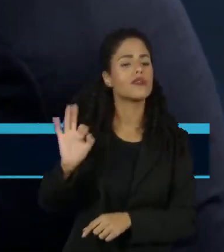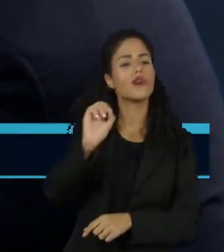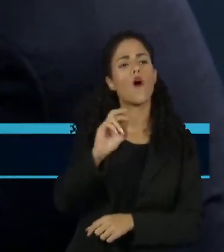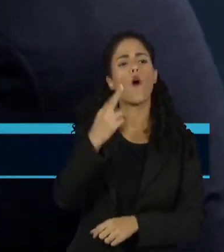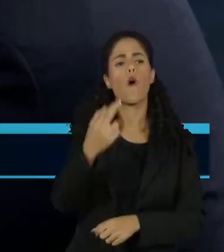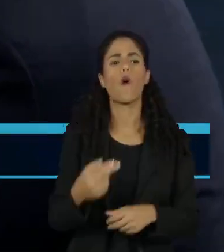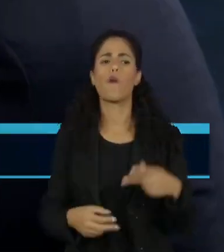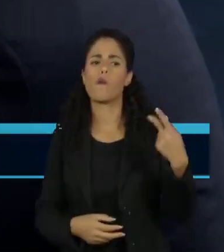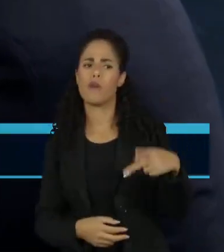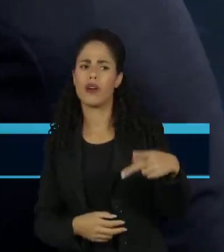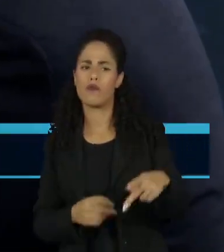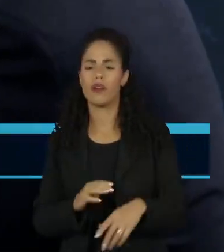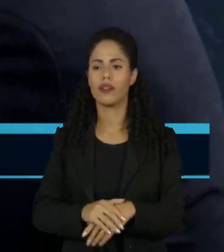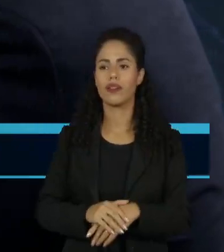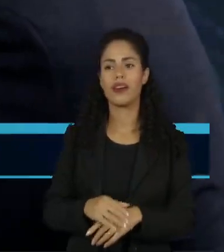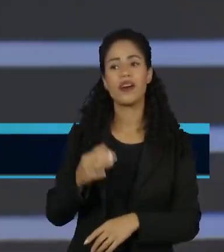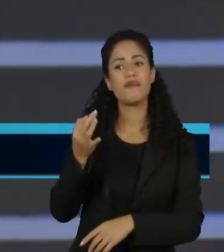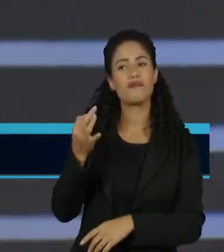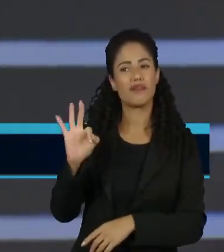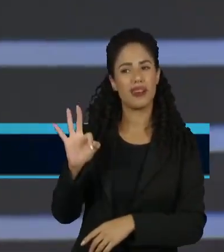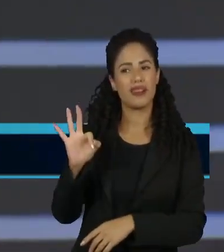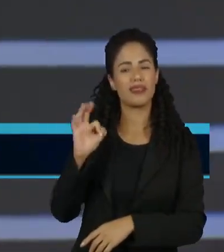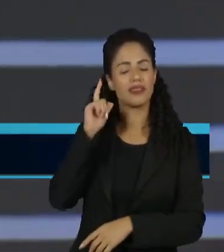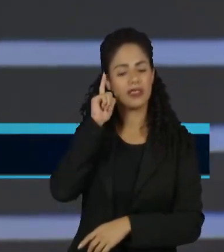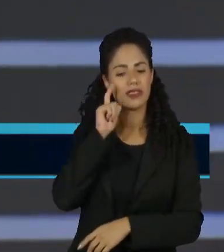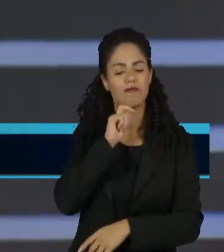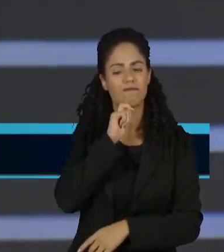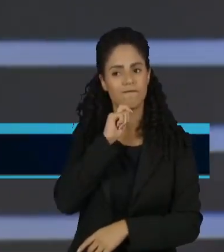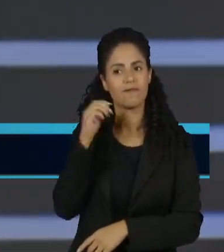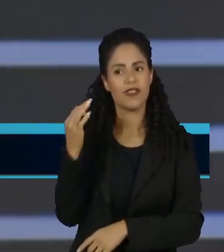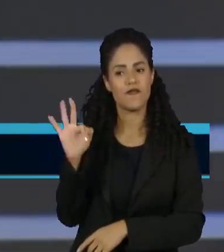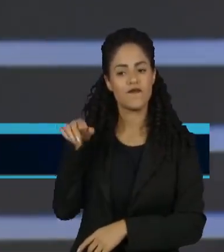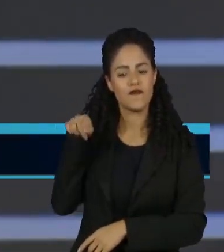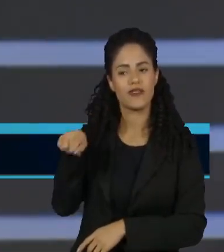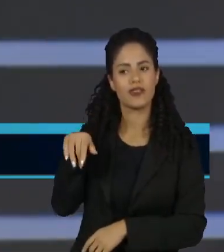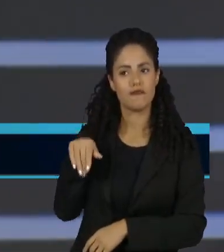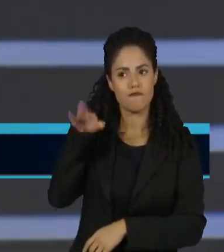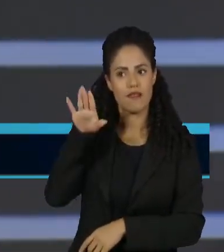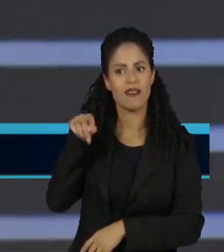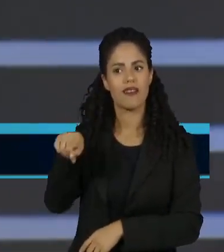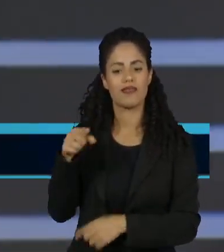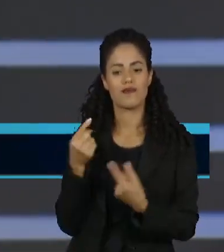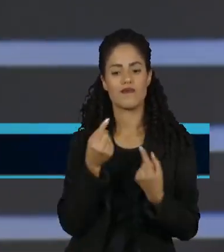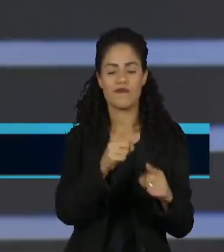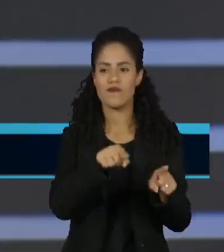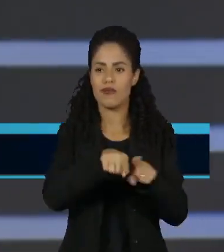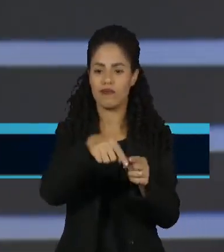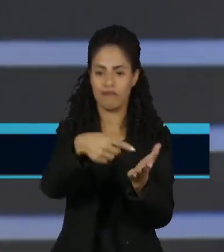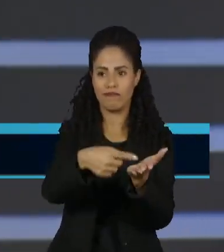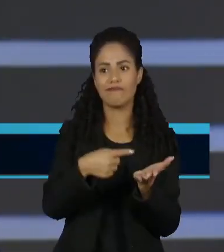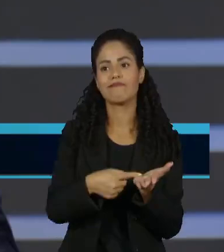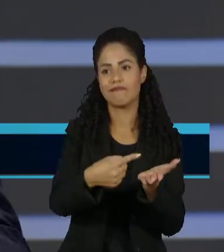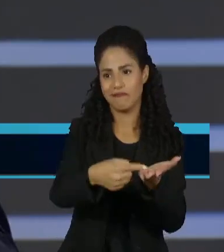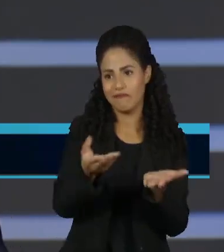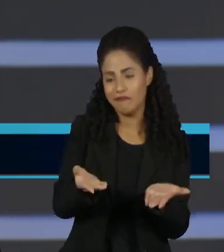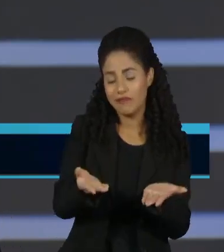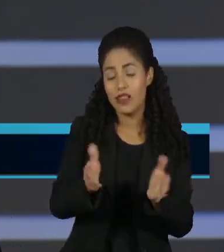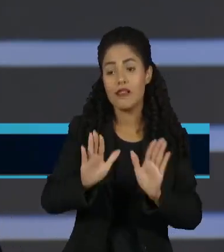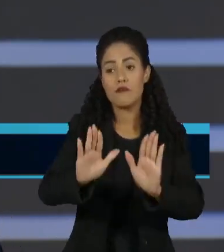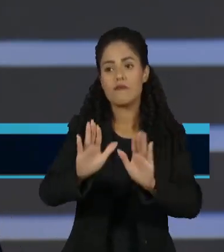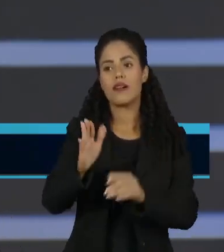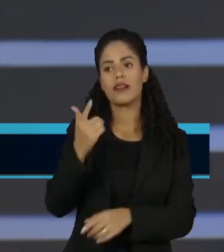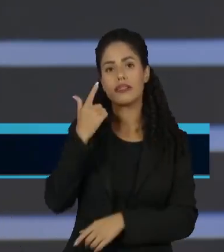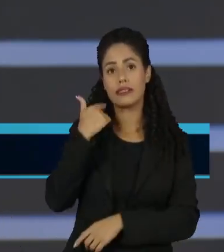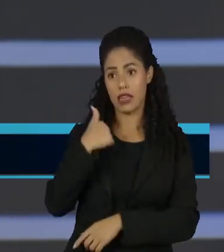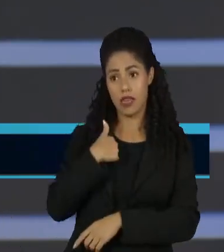Ah, sem dúvida a França, né? Com todo respeito ao Paraguai, a França tem um peso muito maior para segurar um acordo desse tipo. Agora,